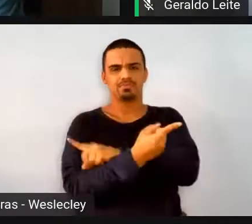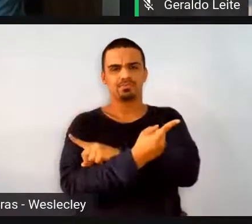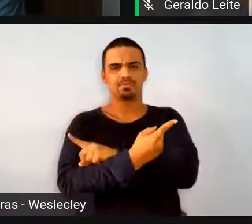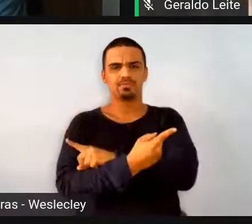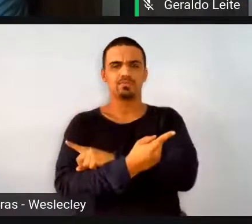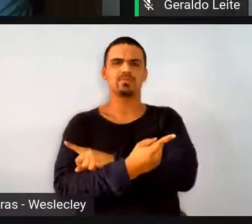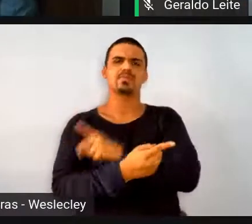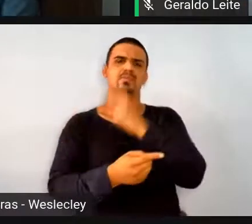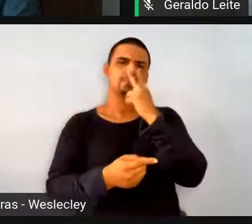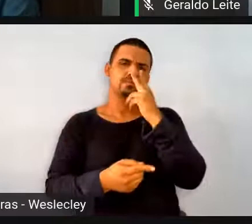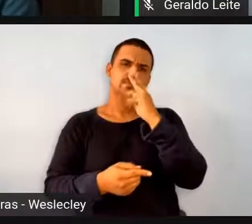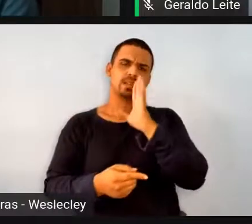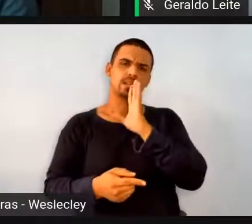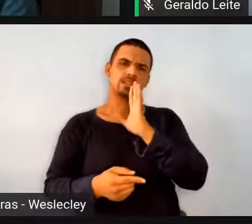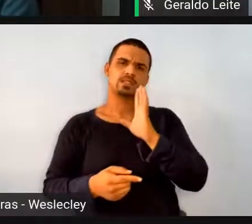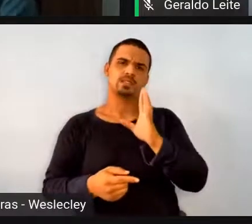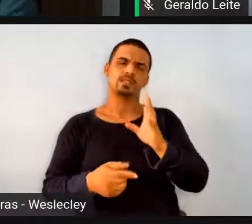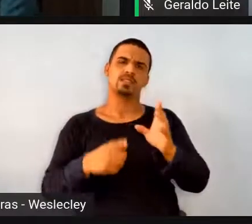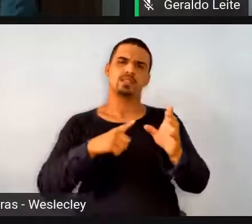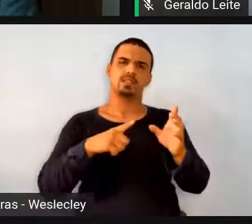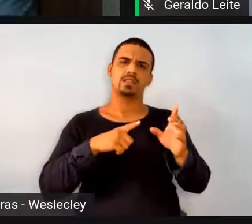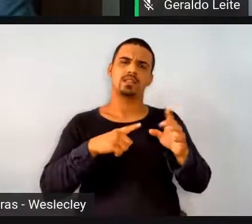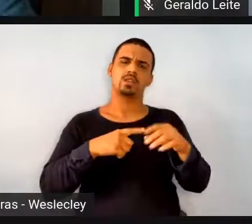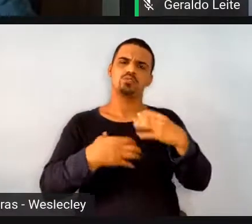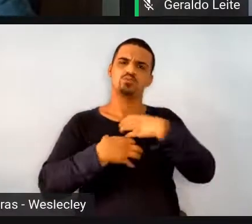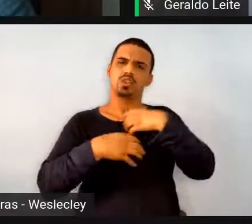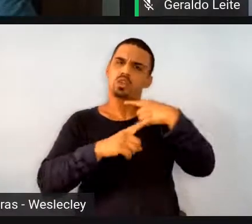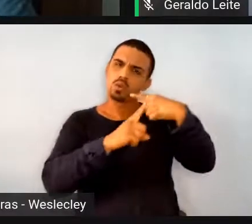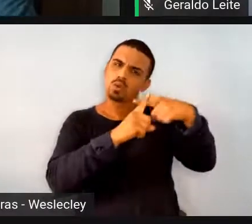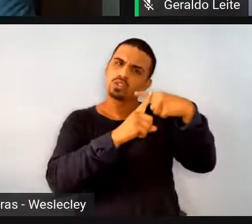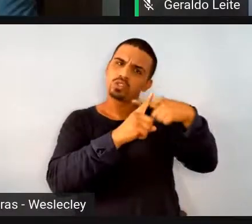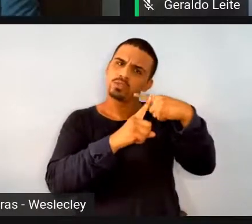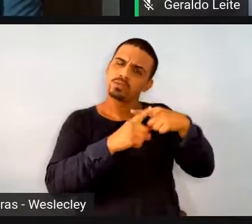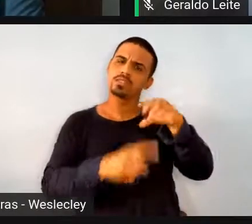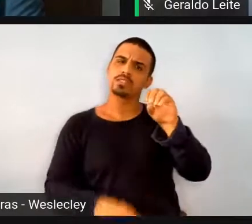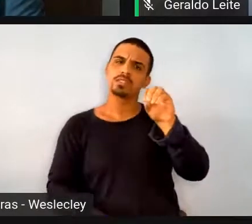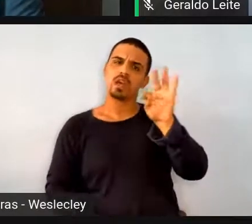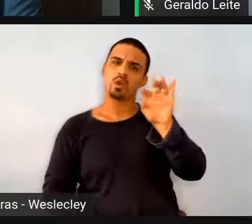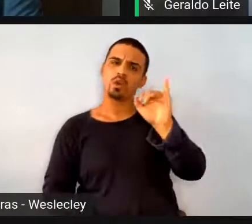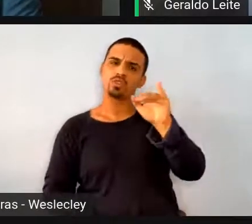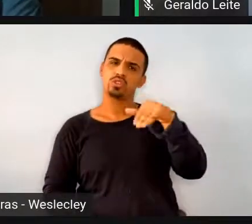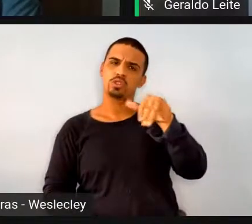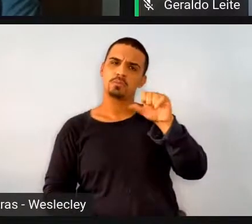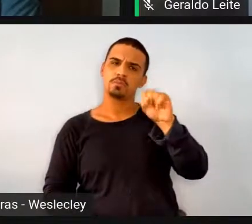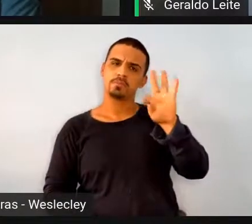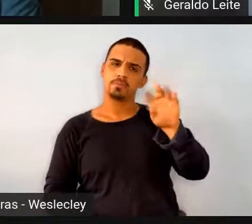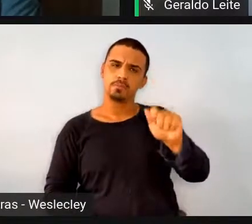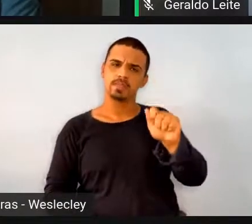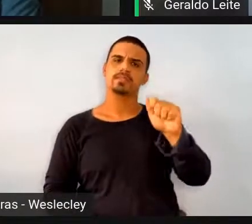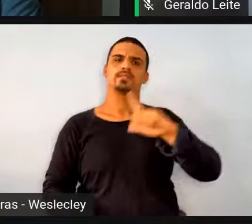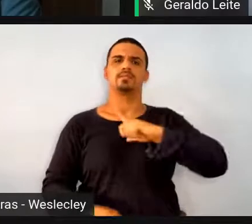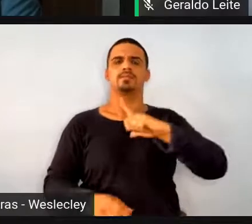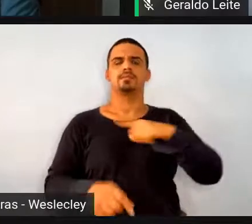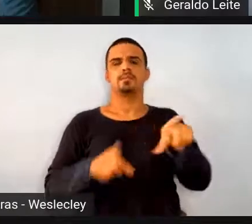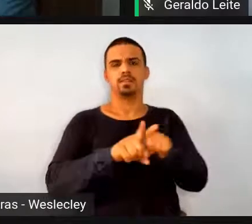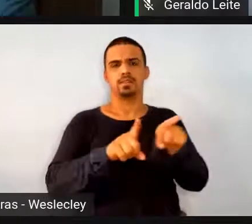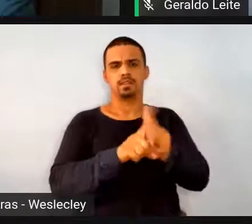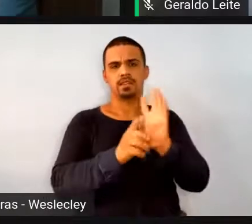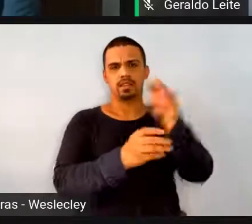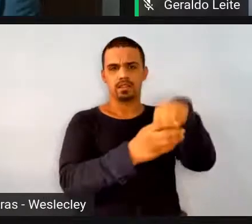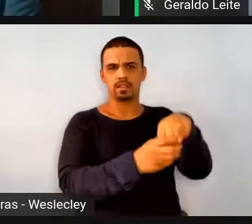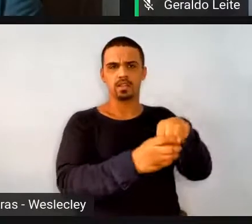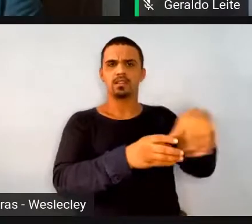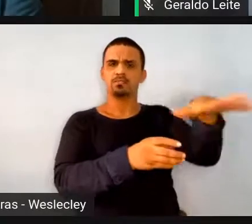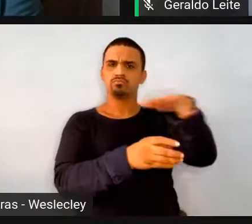otimismo do ponto de vista da mecânica de decantação puramente institucional do quadro. Acho que tende a haver uma melhoria com o